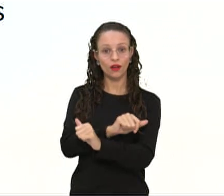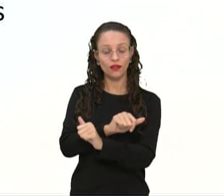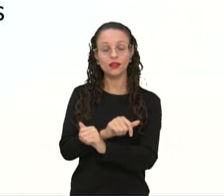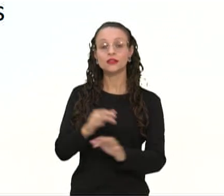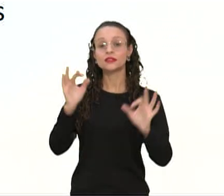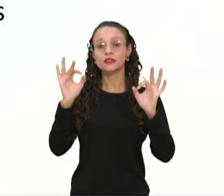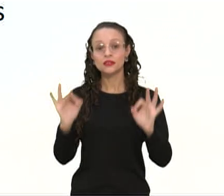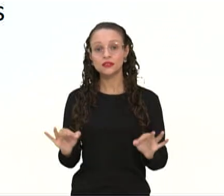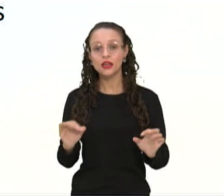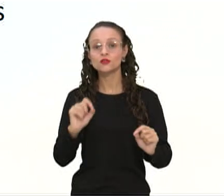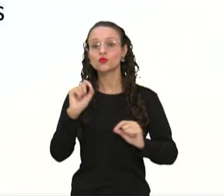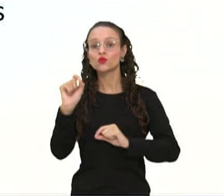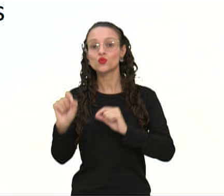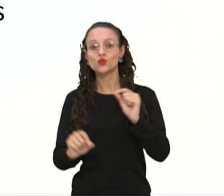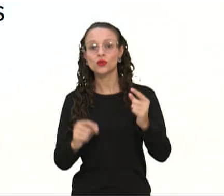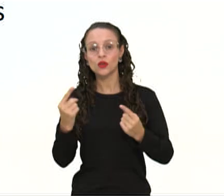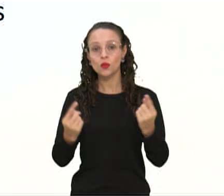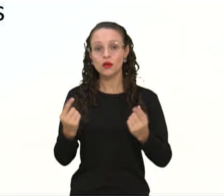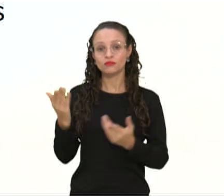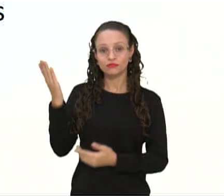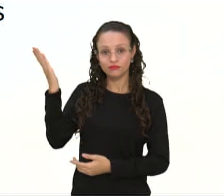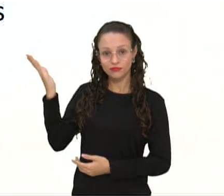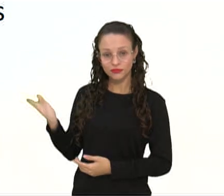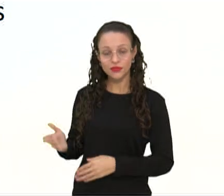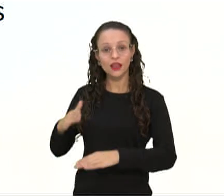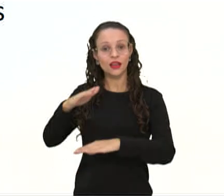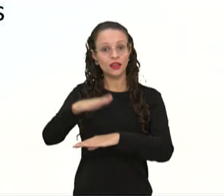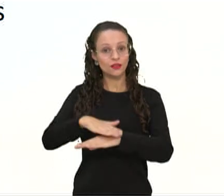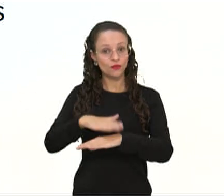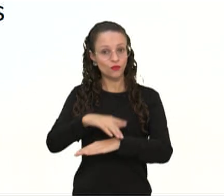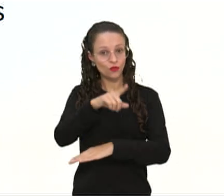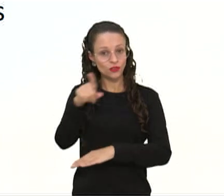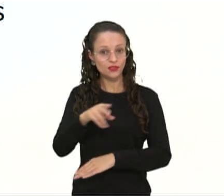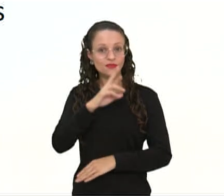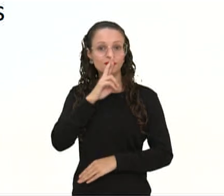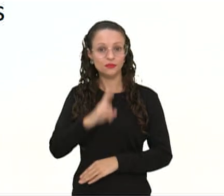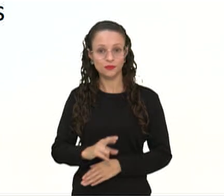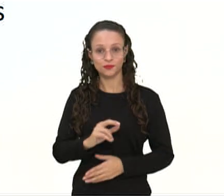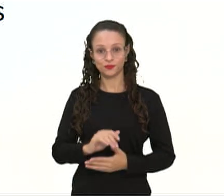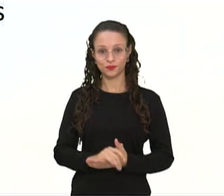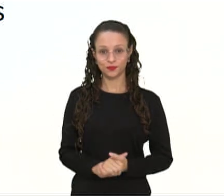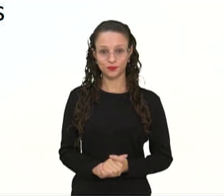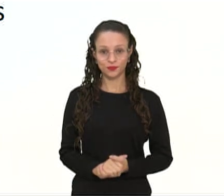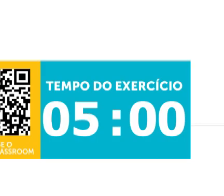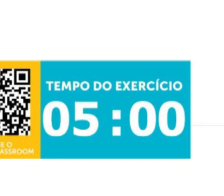correto afirmar? As alternativas estão aí. Agora sim, chance de vocês.